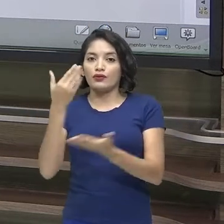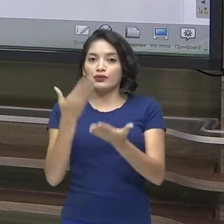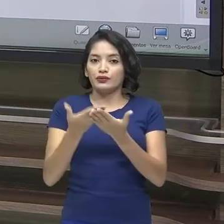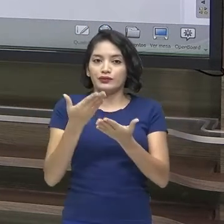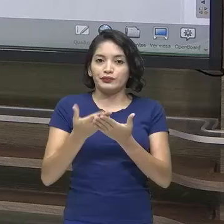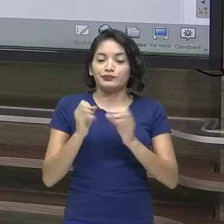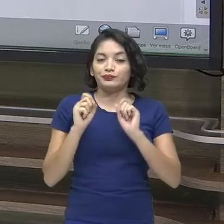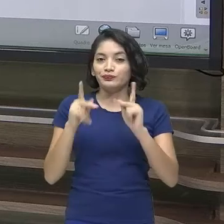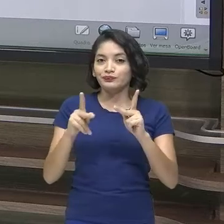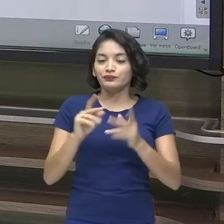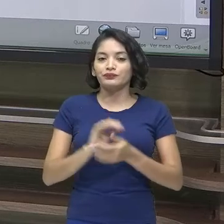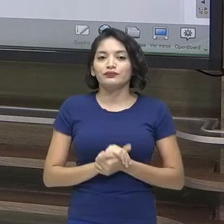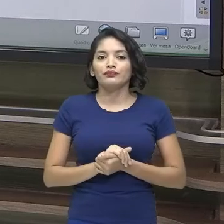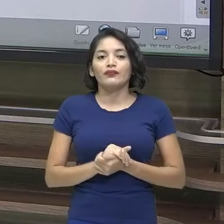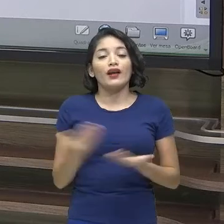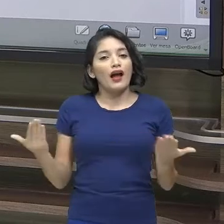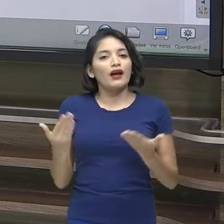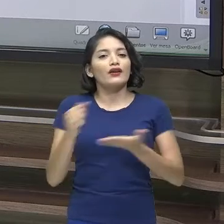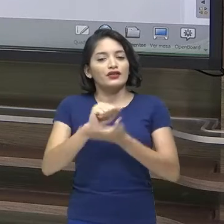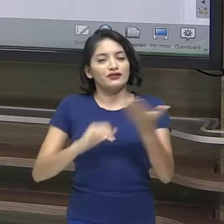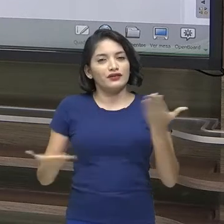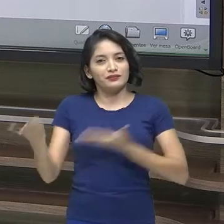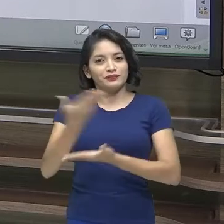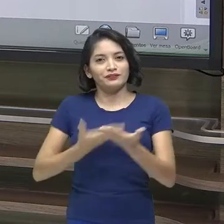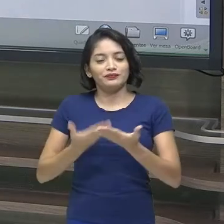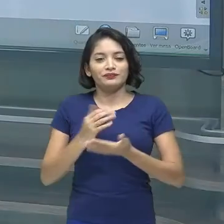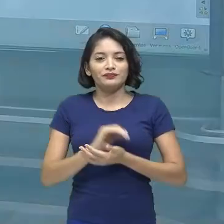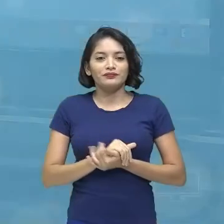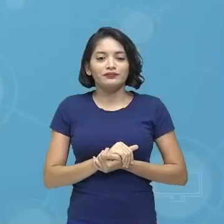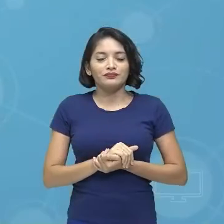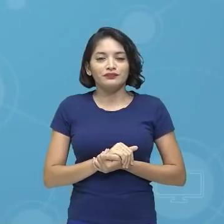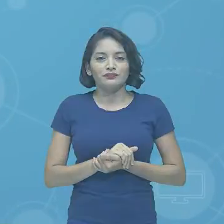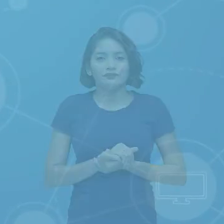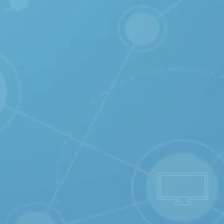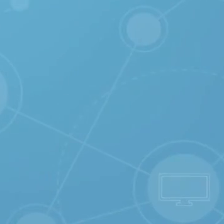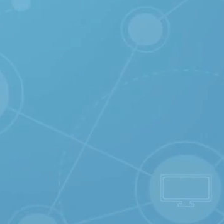disse a vocês, tá bom? E agora nós vamos à nossa DLI.